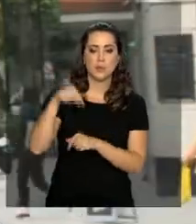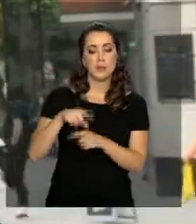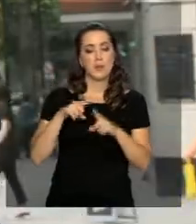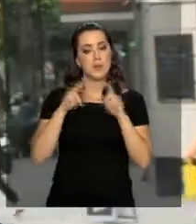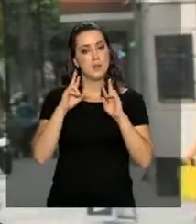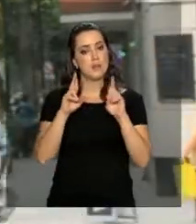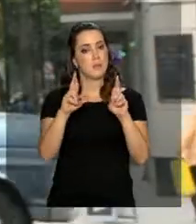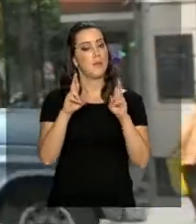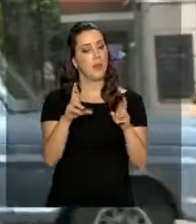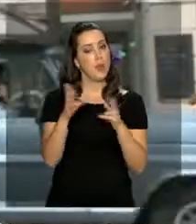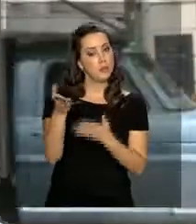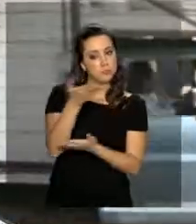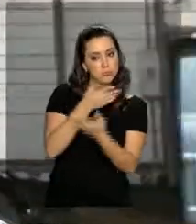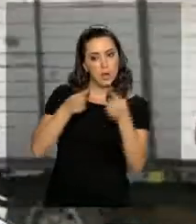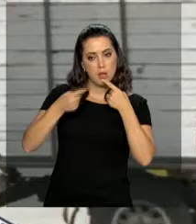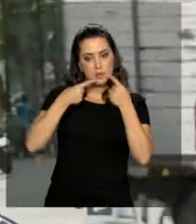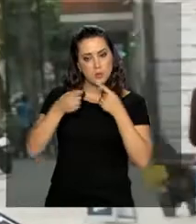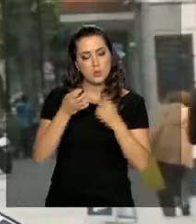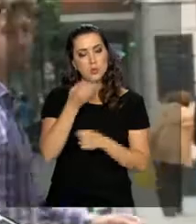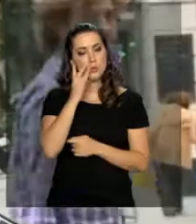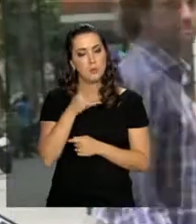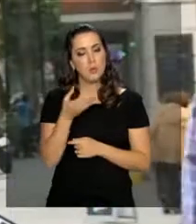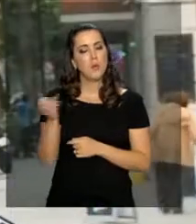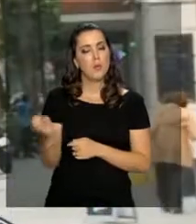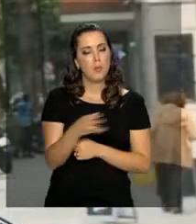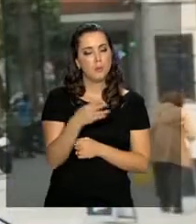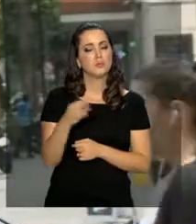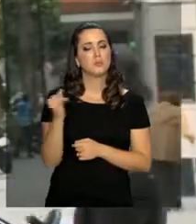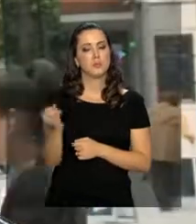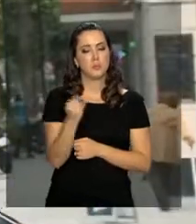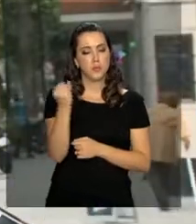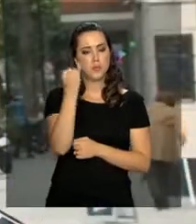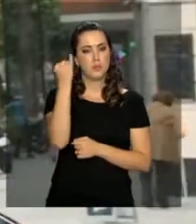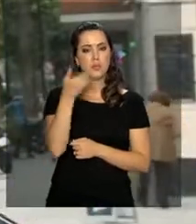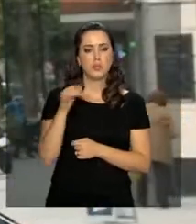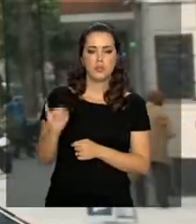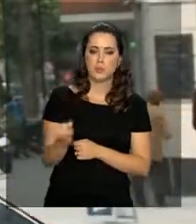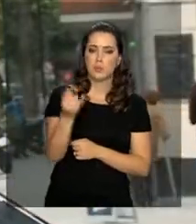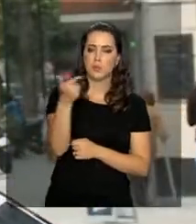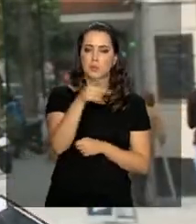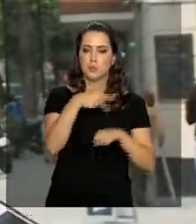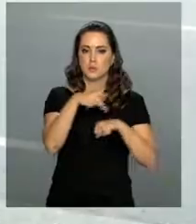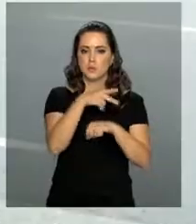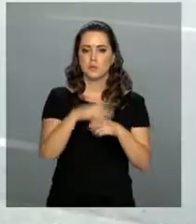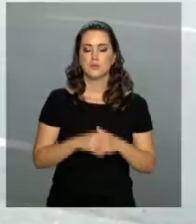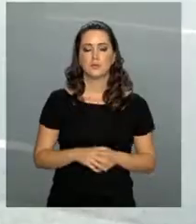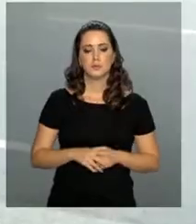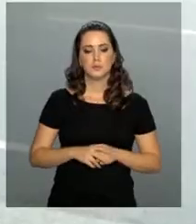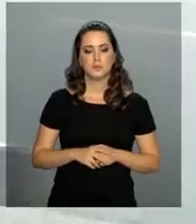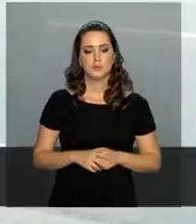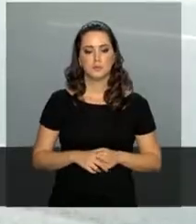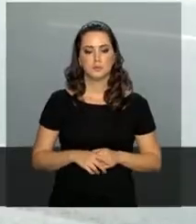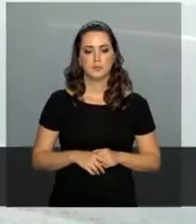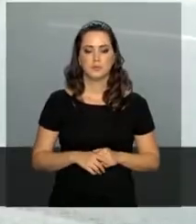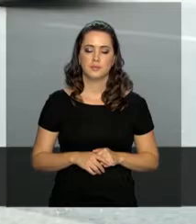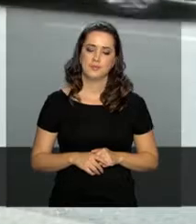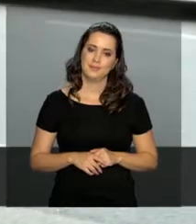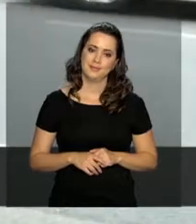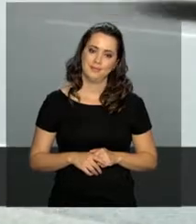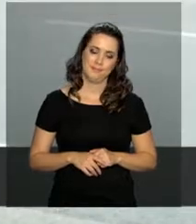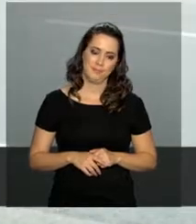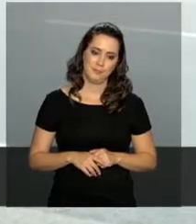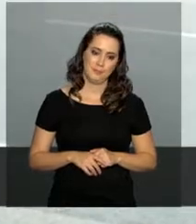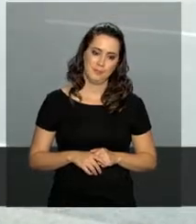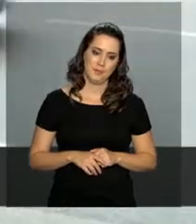e espero que se negocie lem e que surjam boas oportunidade para o país e para as outras nações incluindo que vem cantor parecia